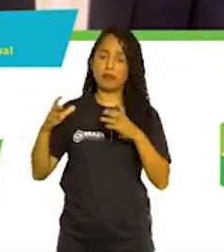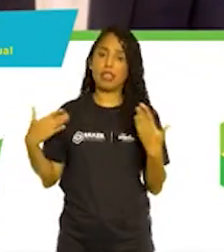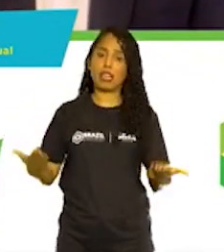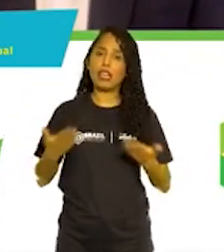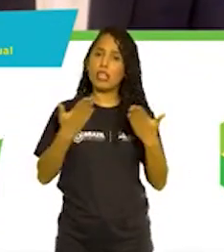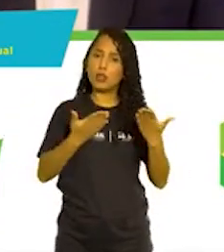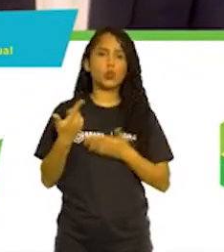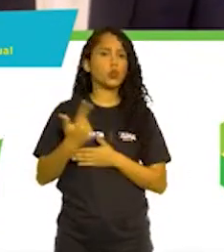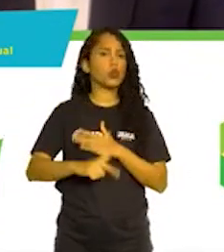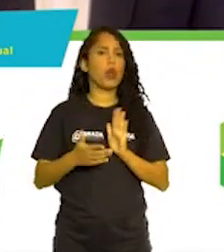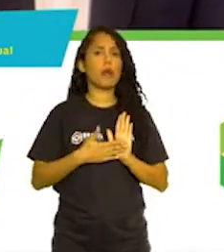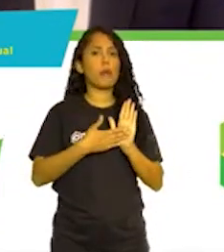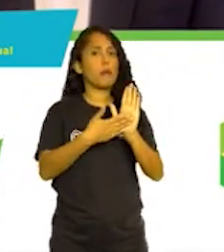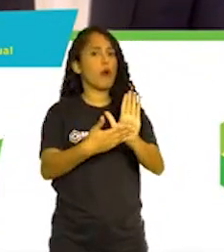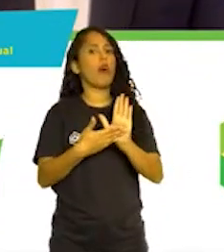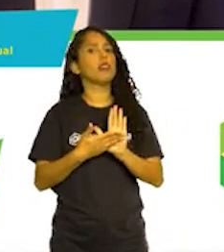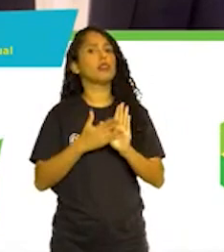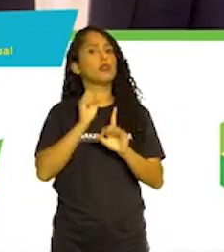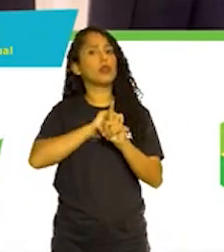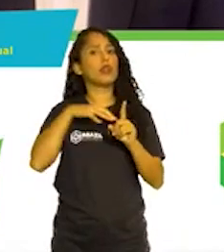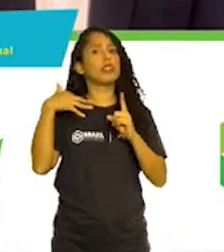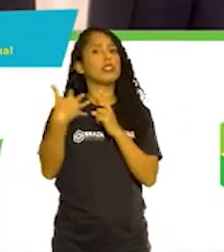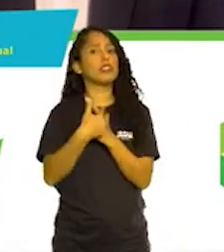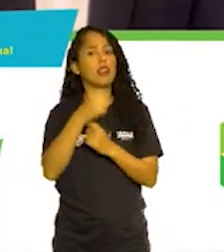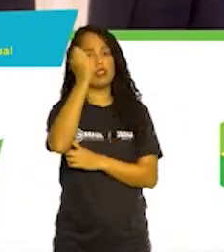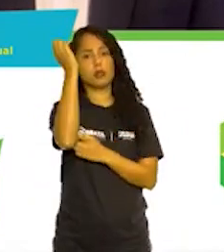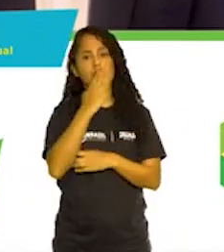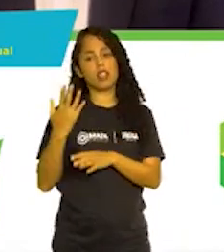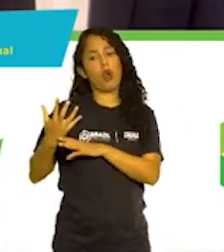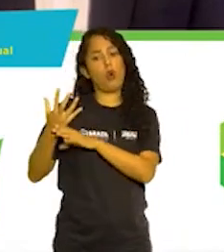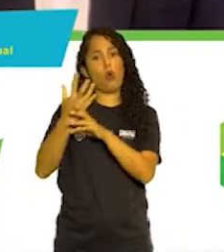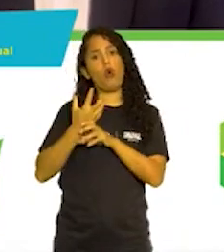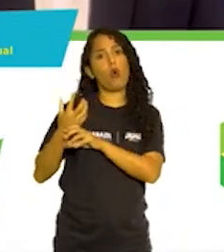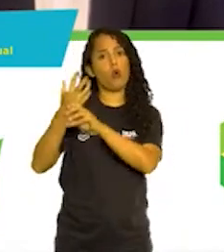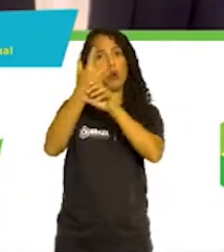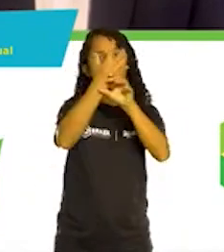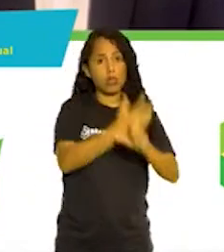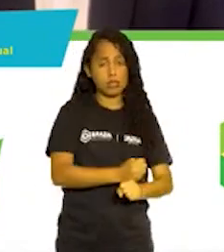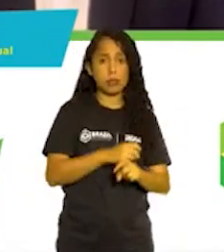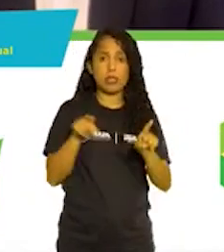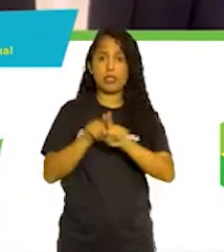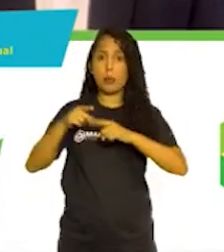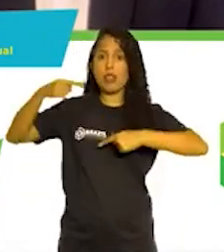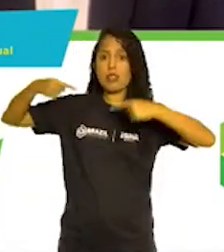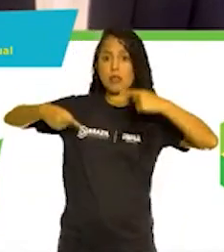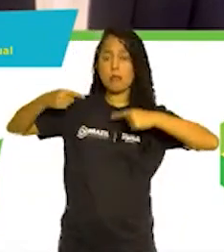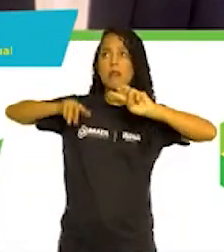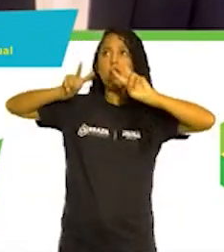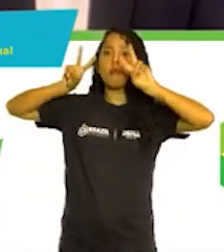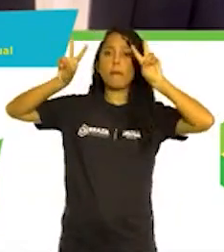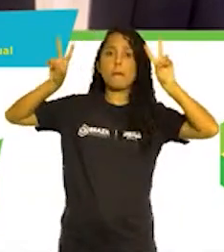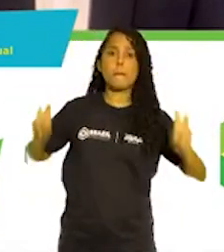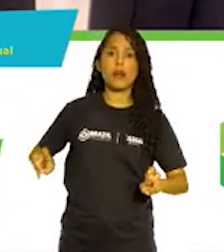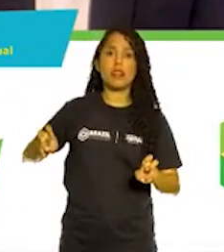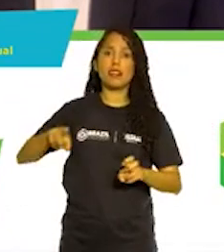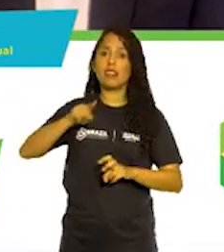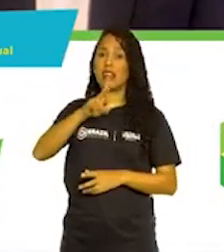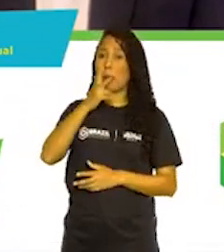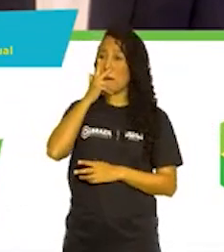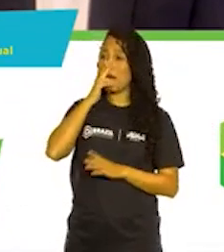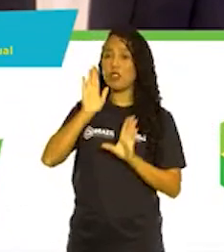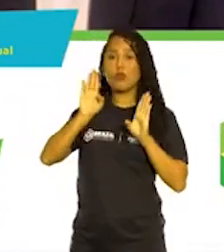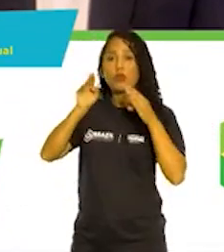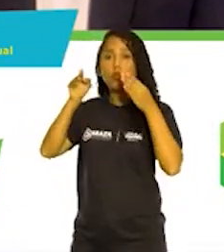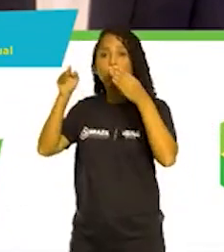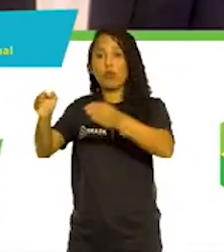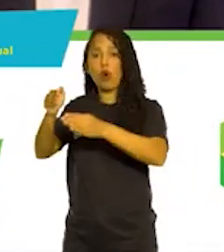sociedade brasileira de modo algum. O orçamento e esse debate fiscal, ele é quase um monopólio dos economistas